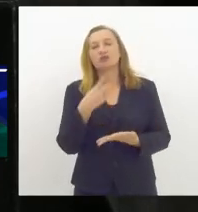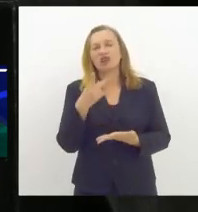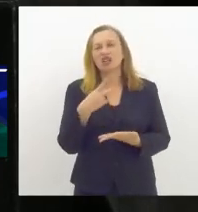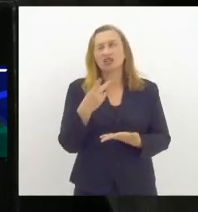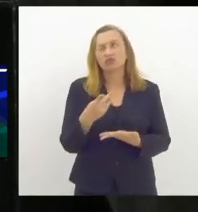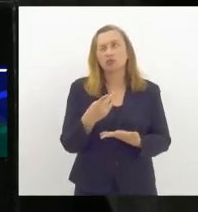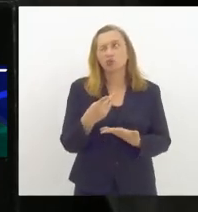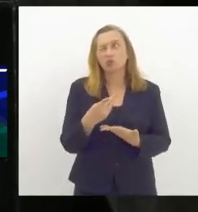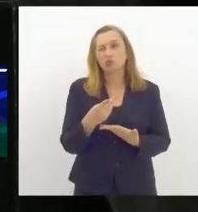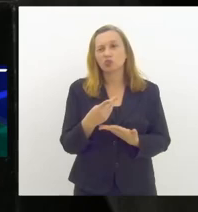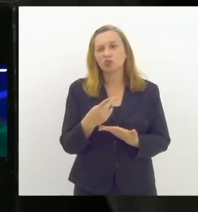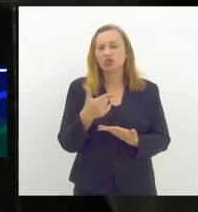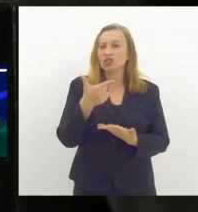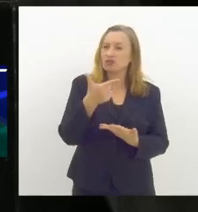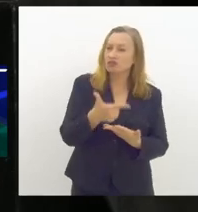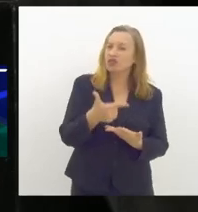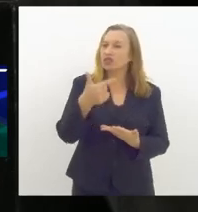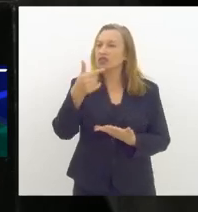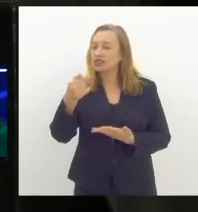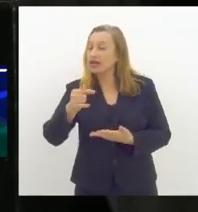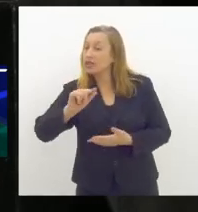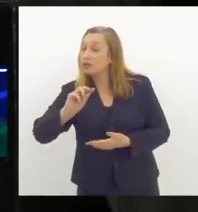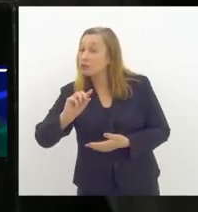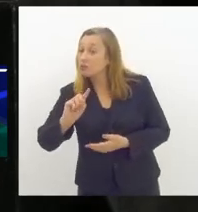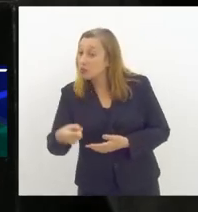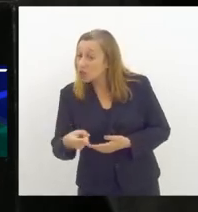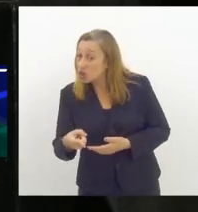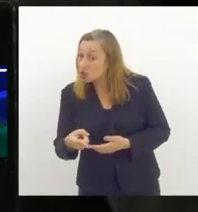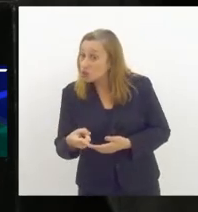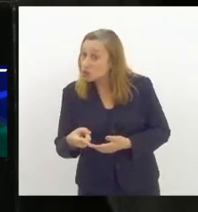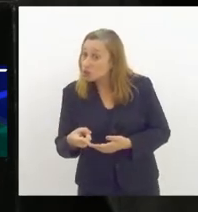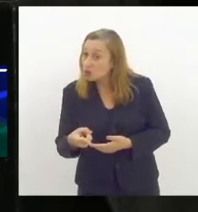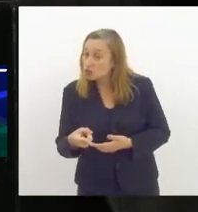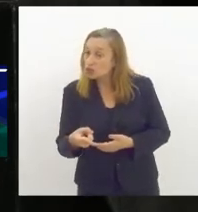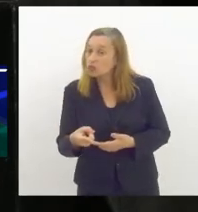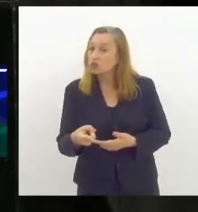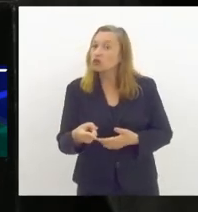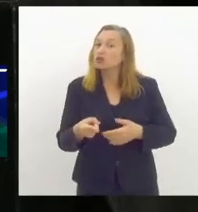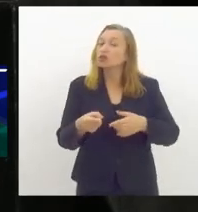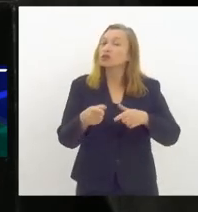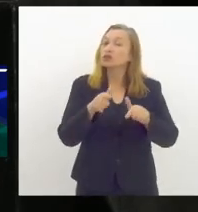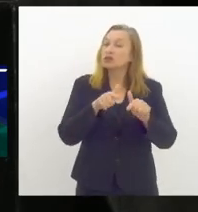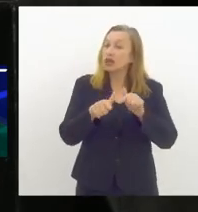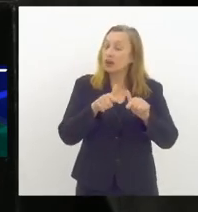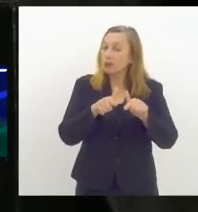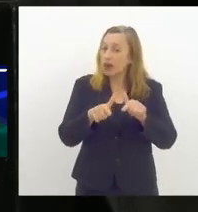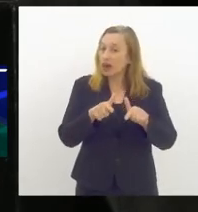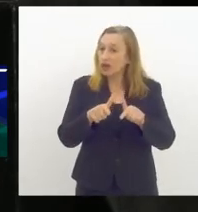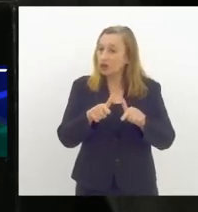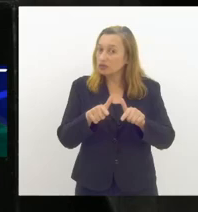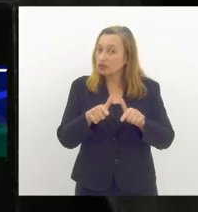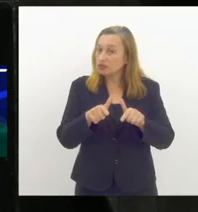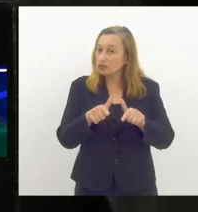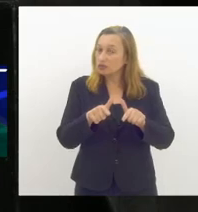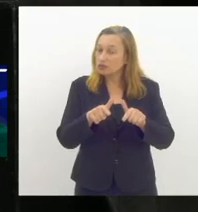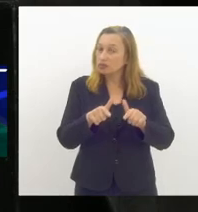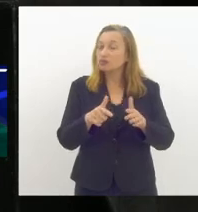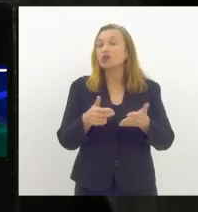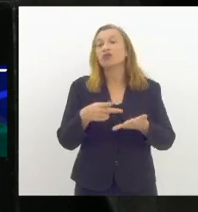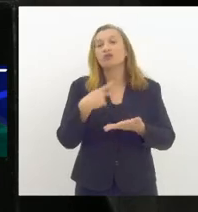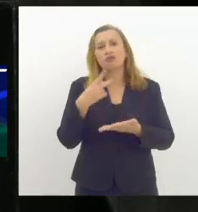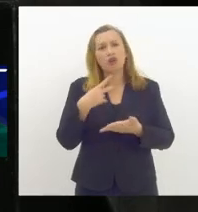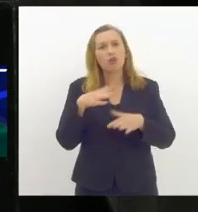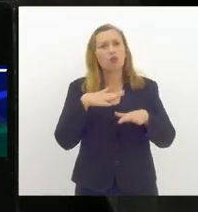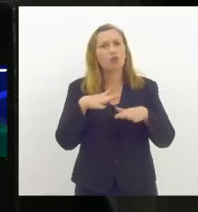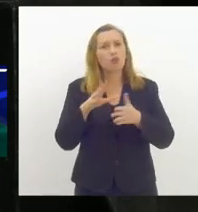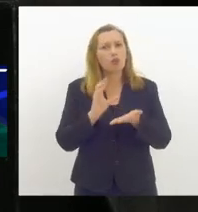falando aí de algo em torno de 27 mil 27.000 os carros assim exercícios nós estamos